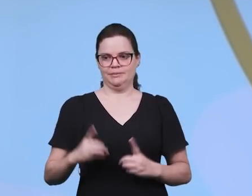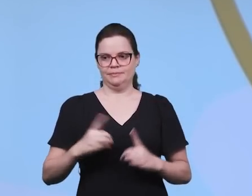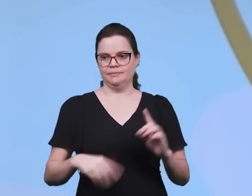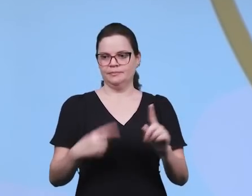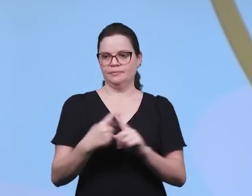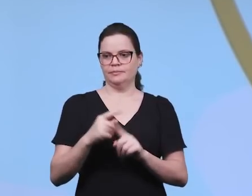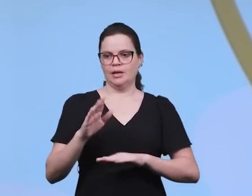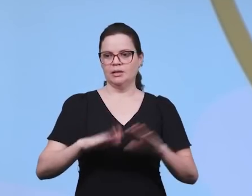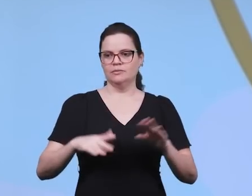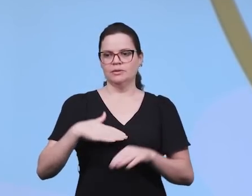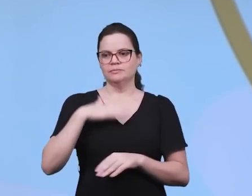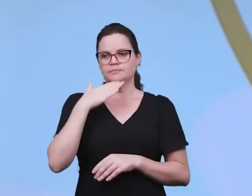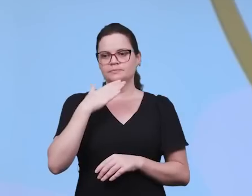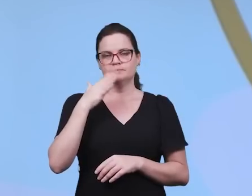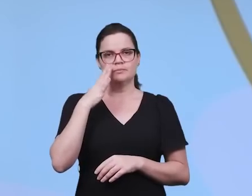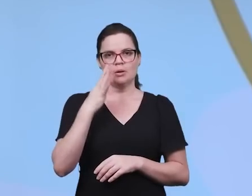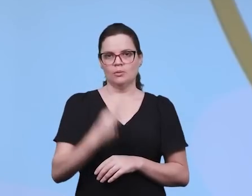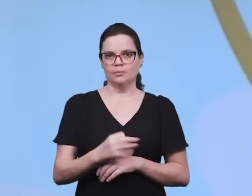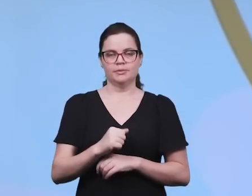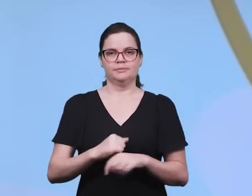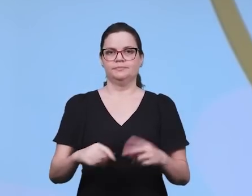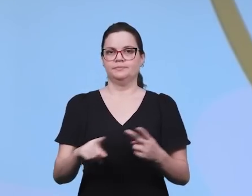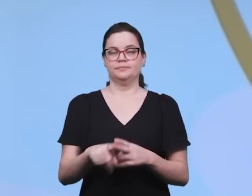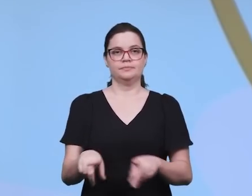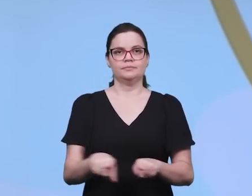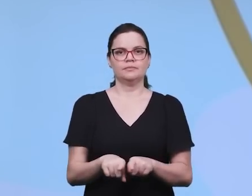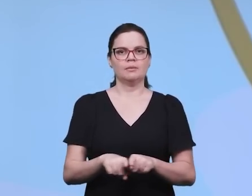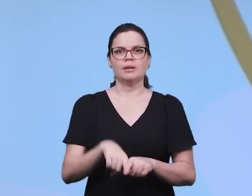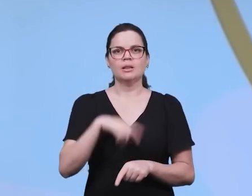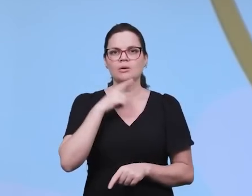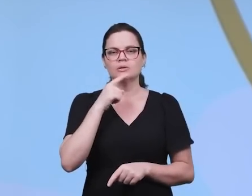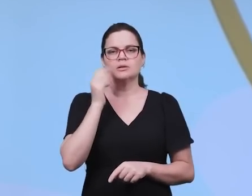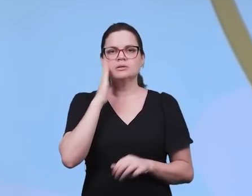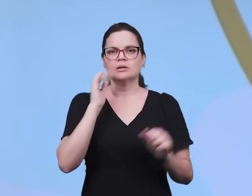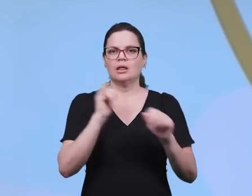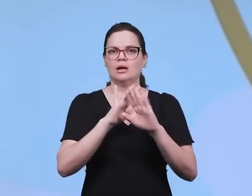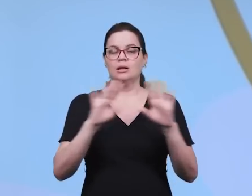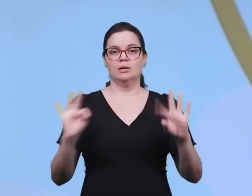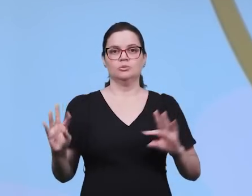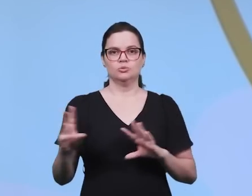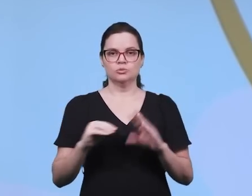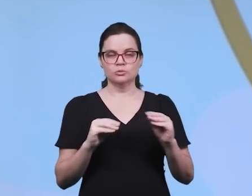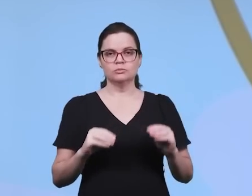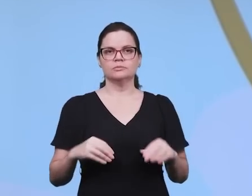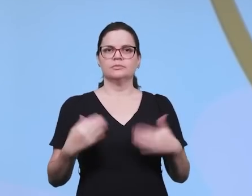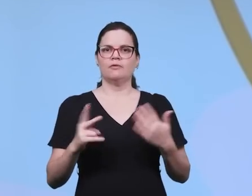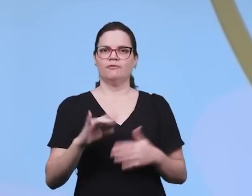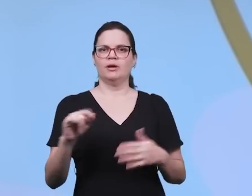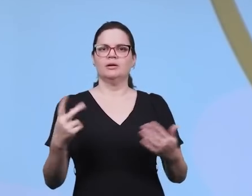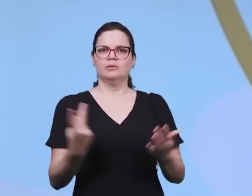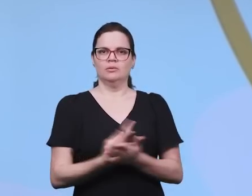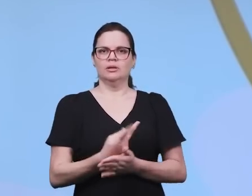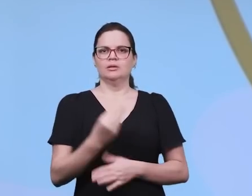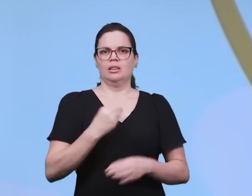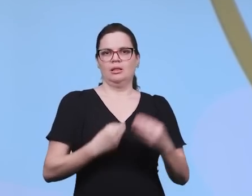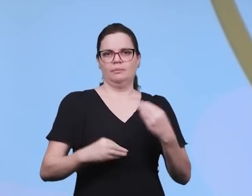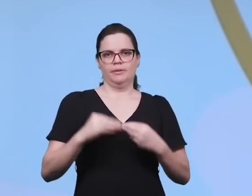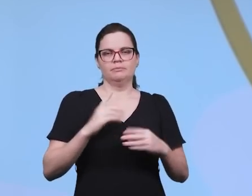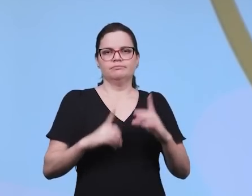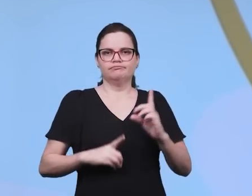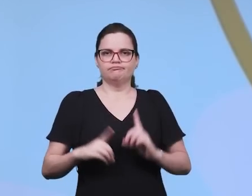bem compreendida, por talvez não conseguir compreender tudo da forma mais adequada, vai deprimindo essa